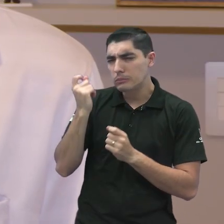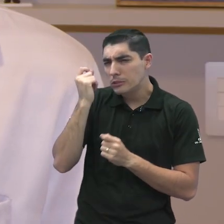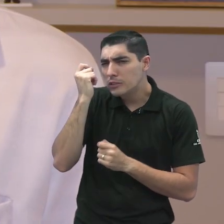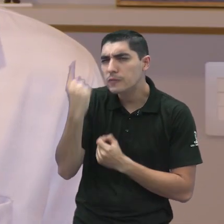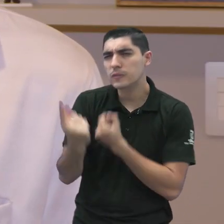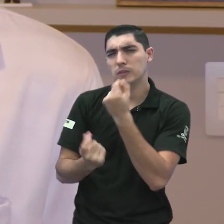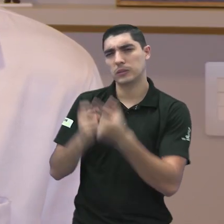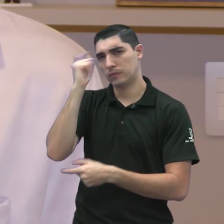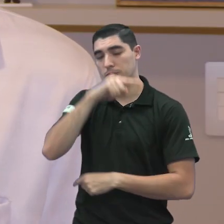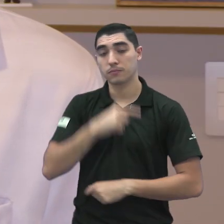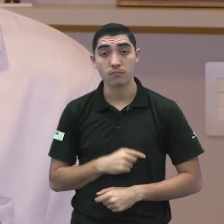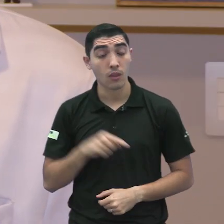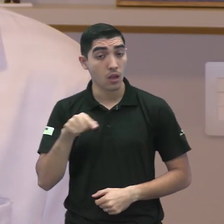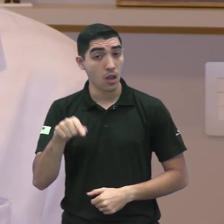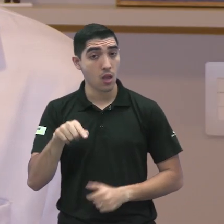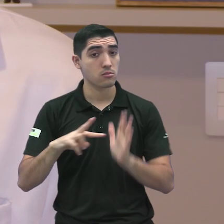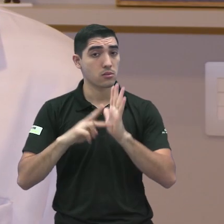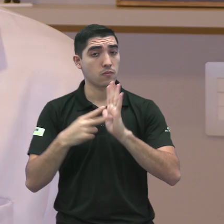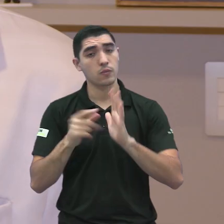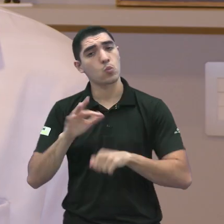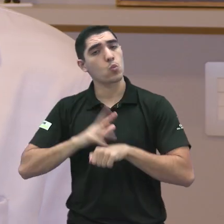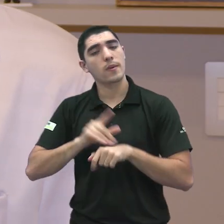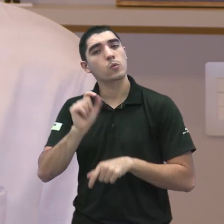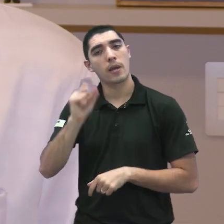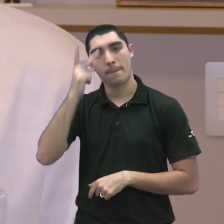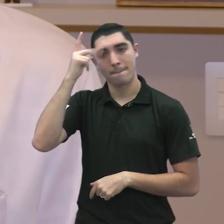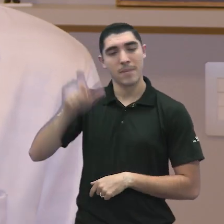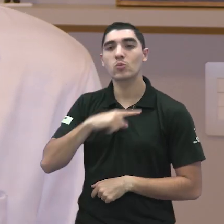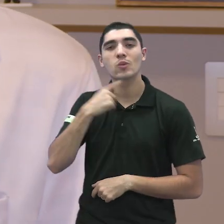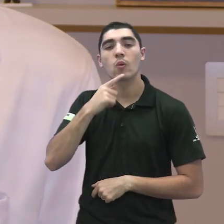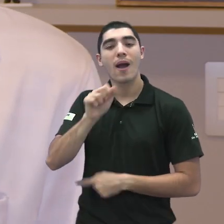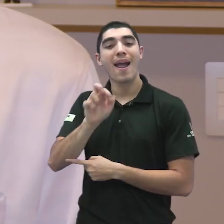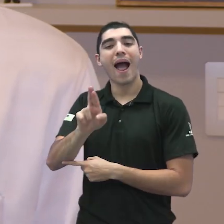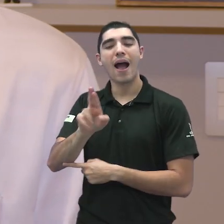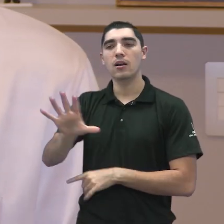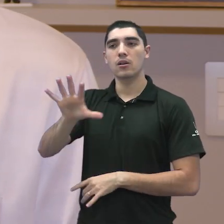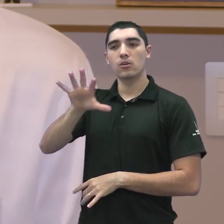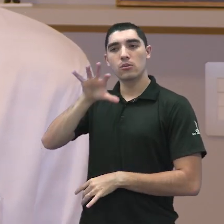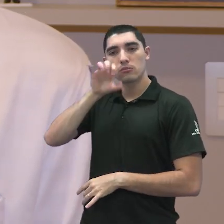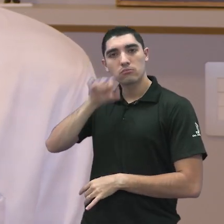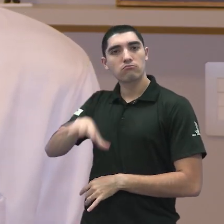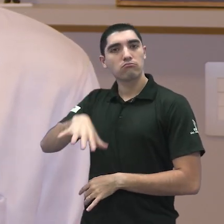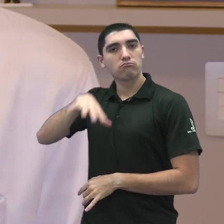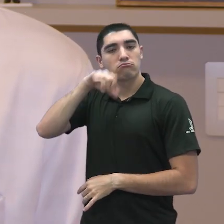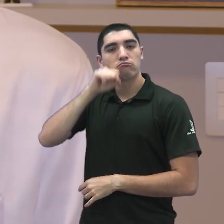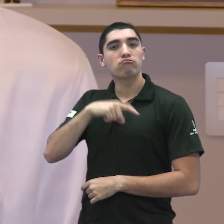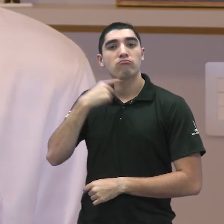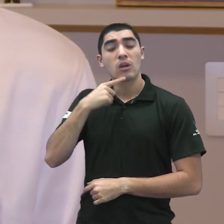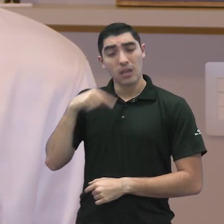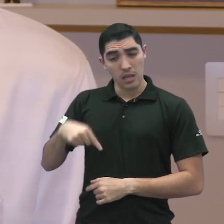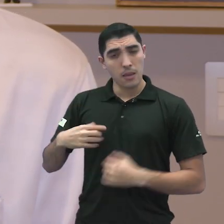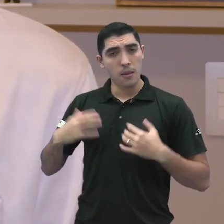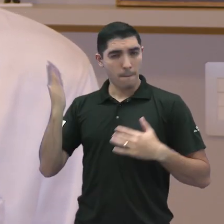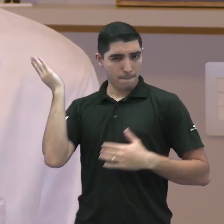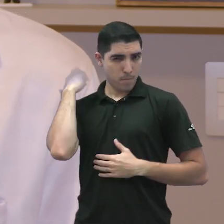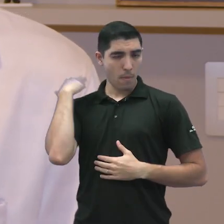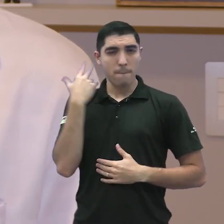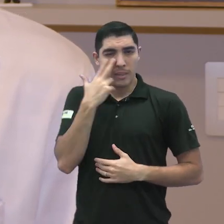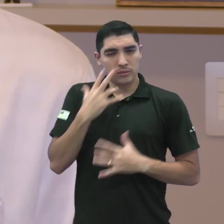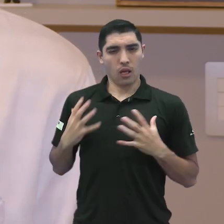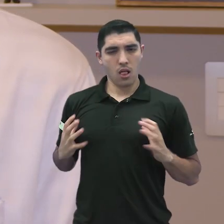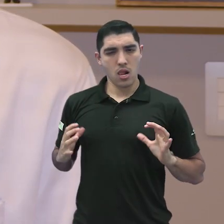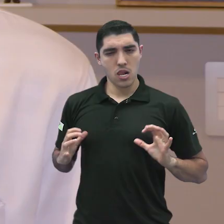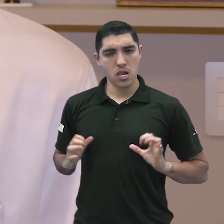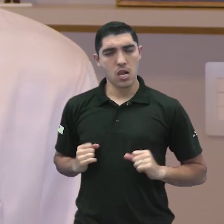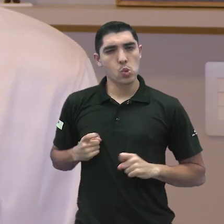que o pulmão, aquele elástico, ele perde essa capacidade de reter o ar, né? Então a gente fala que ele perde a sua complacência, o pulmão fica duro e